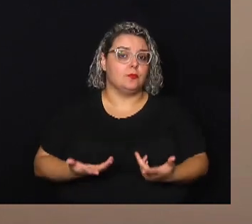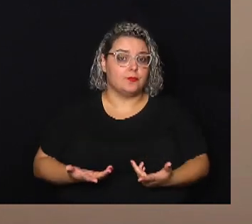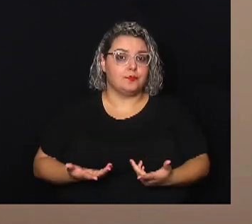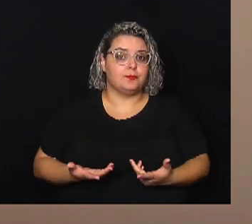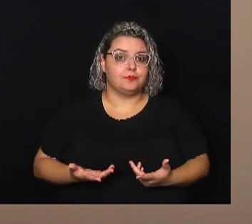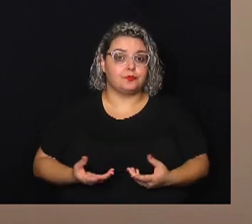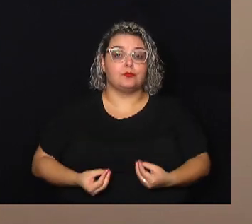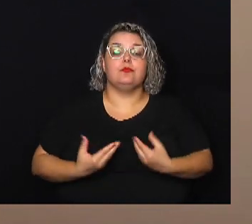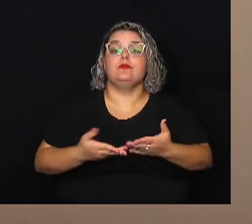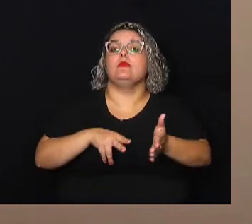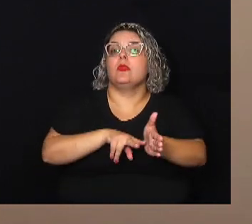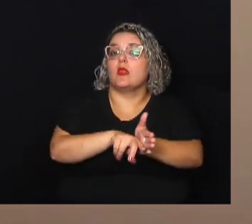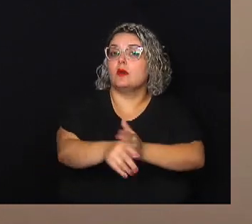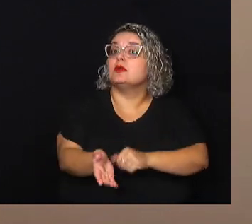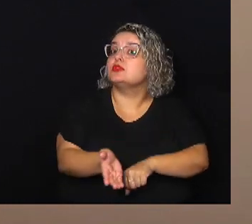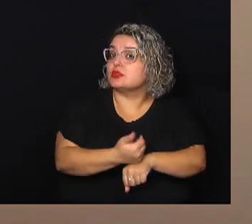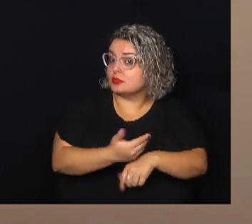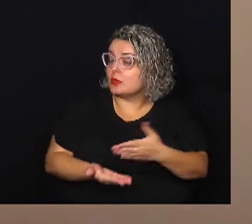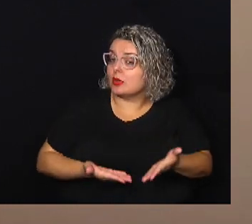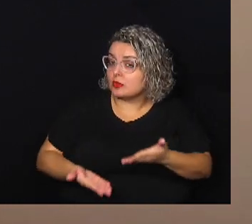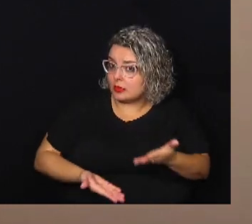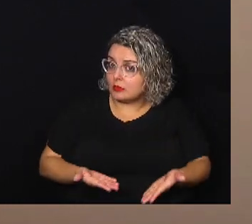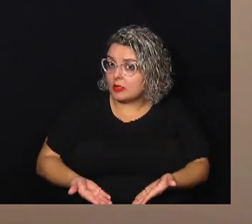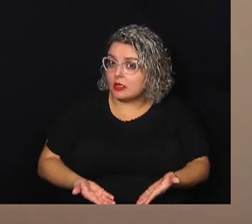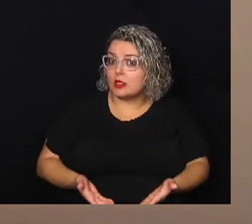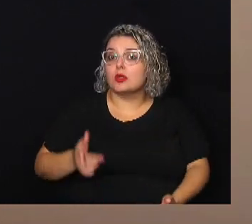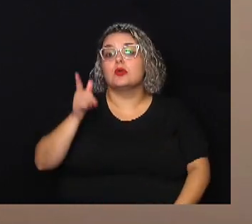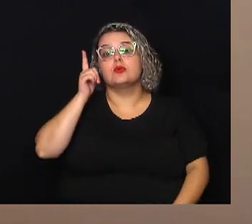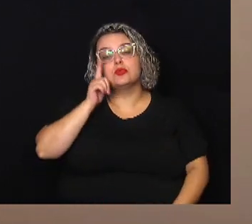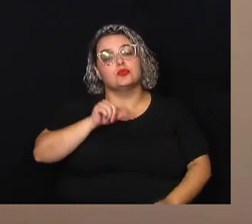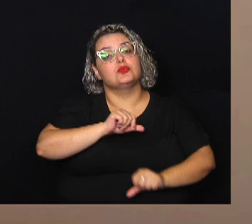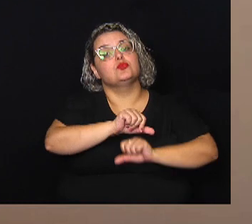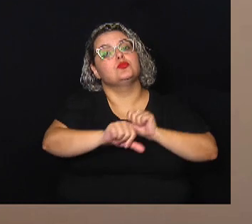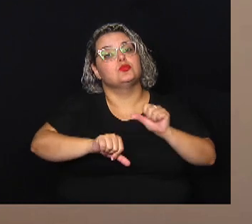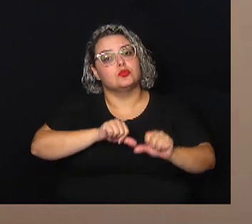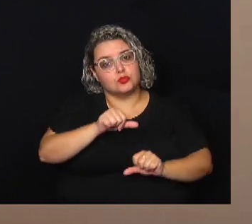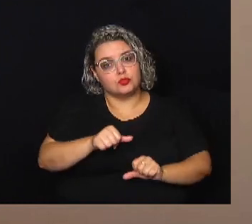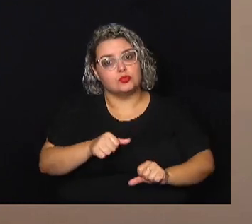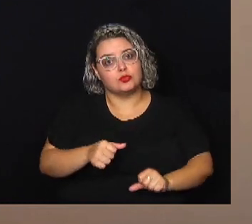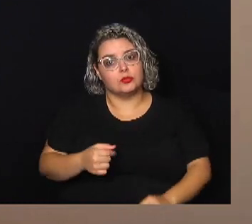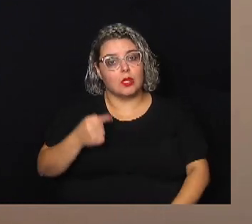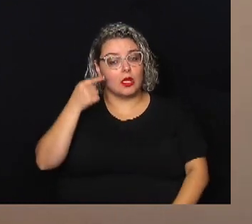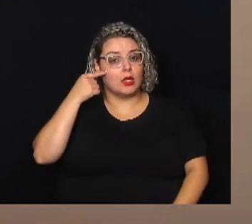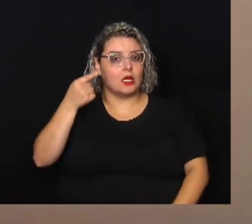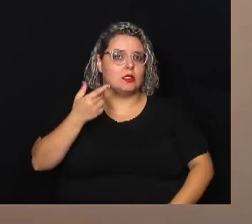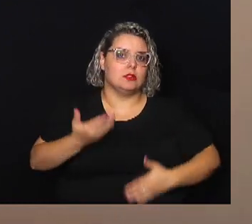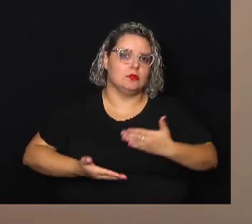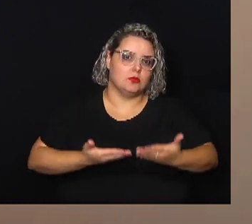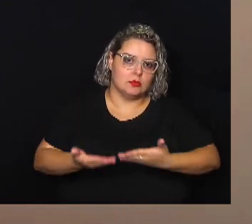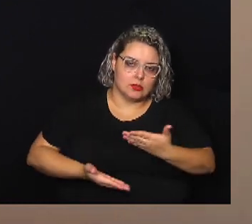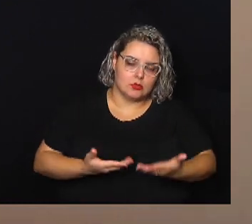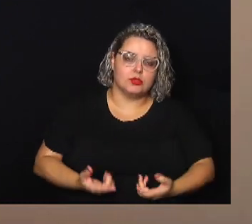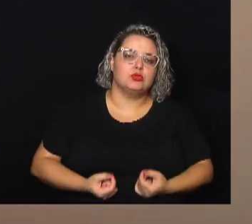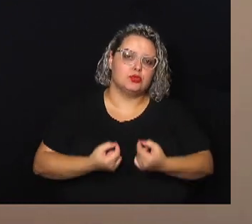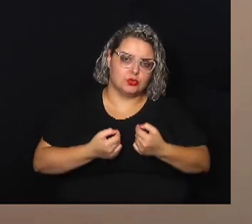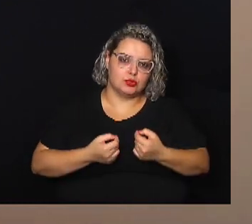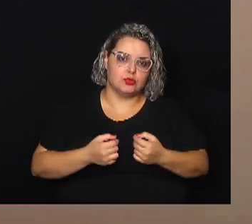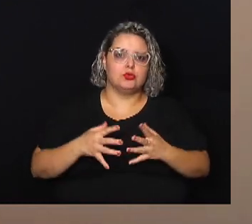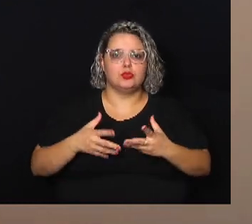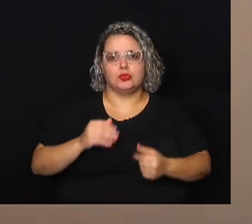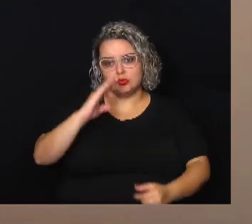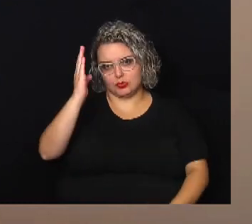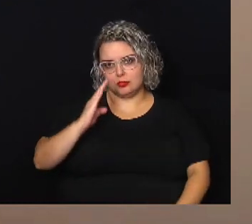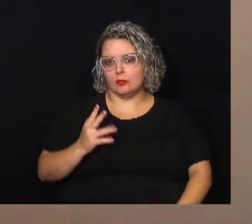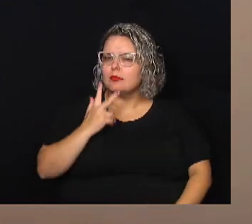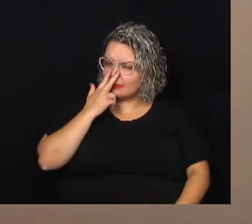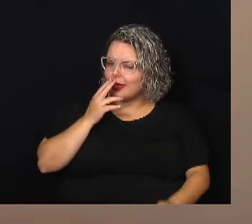o diagnóstico precoce, nós conseguimos mudar a perspectiva do tratamento oncológico no Brasil. Parece